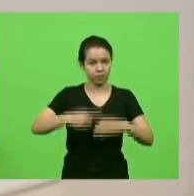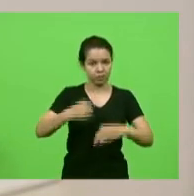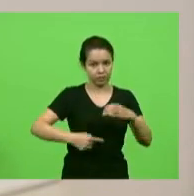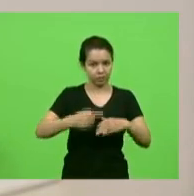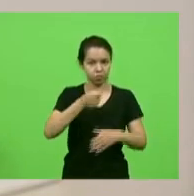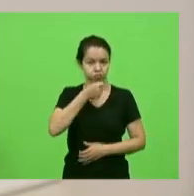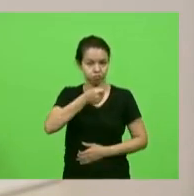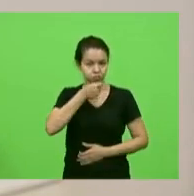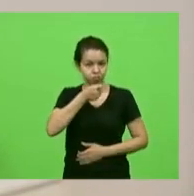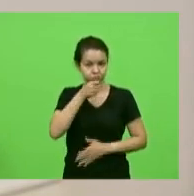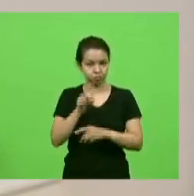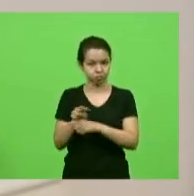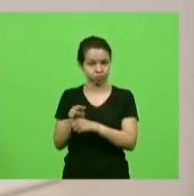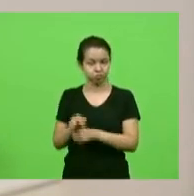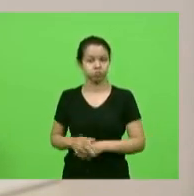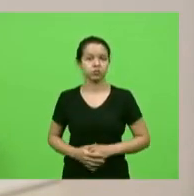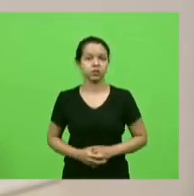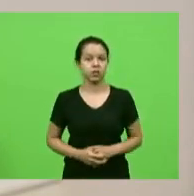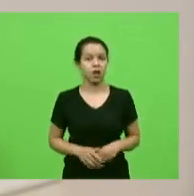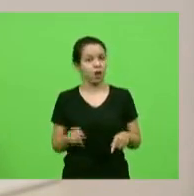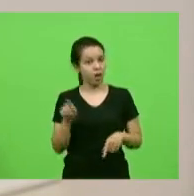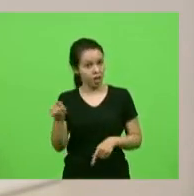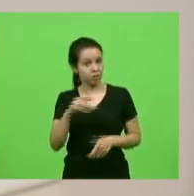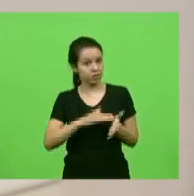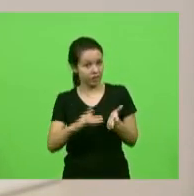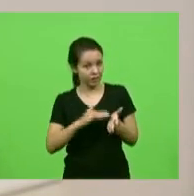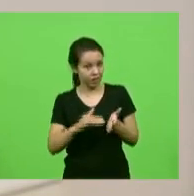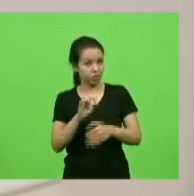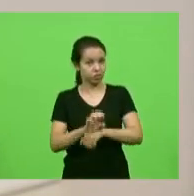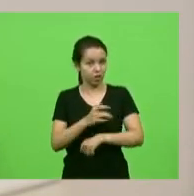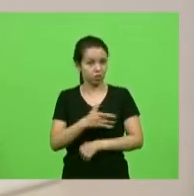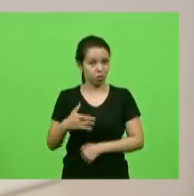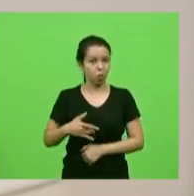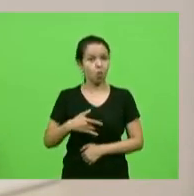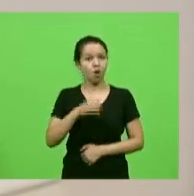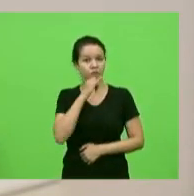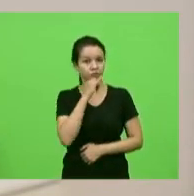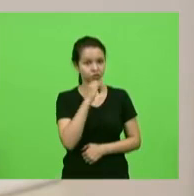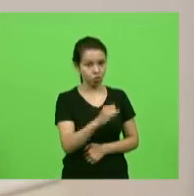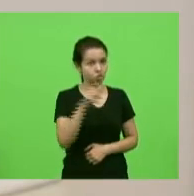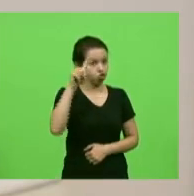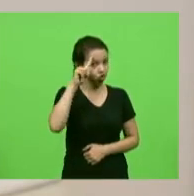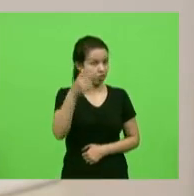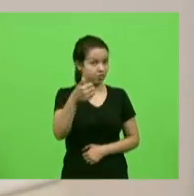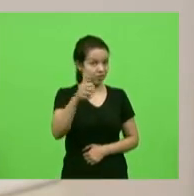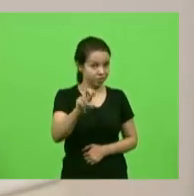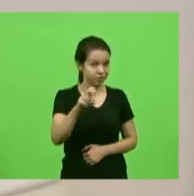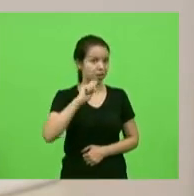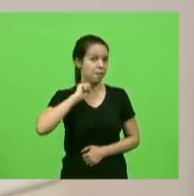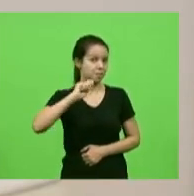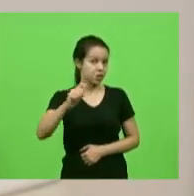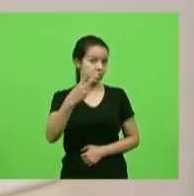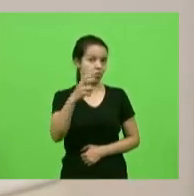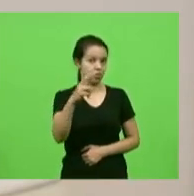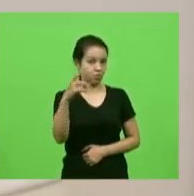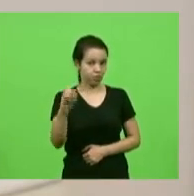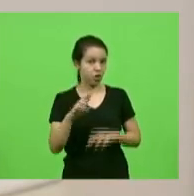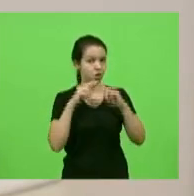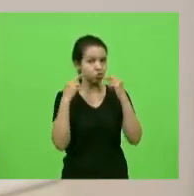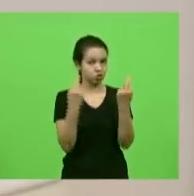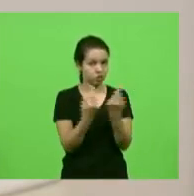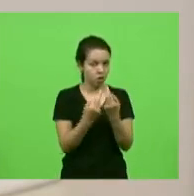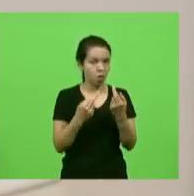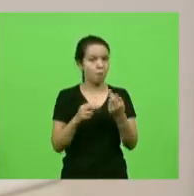então secretário de Estado da Saúde informou que no dia 15 de abril de 2020, após reunião realizada com a